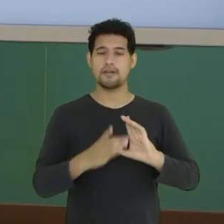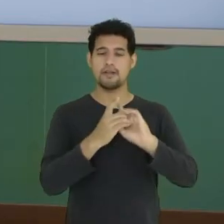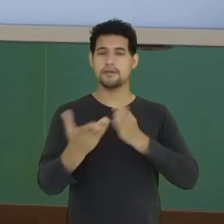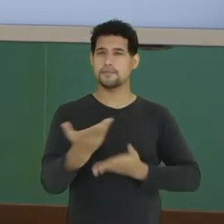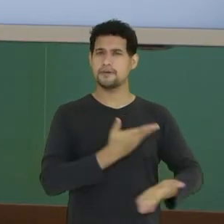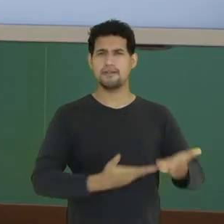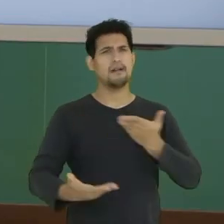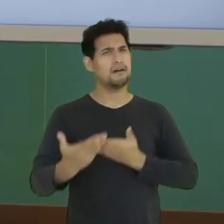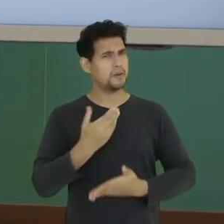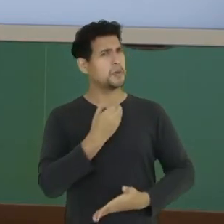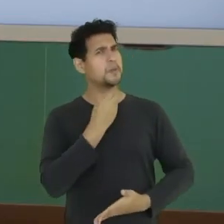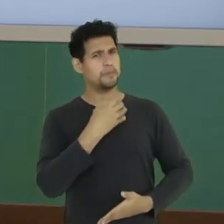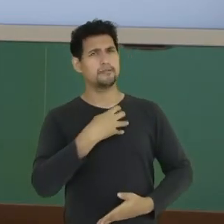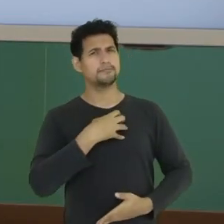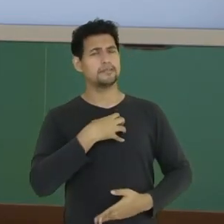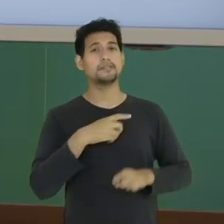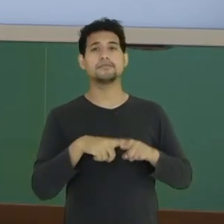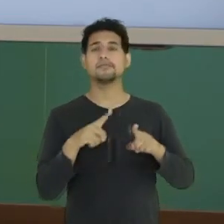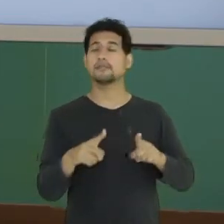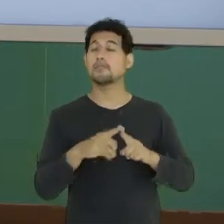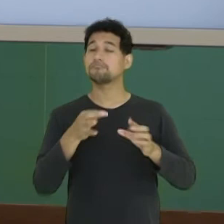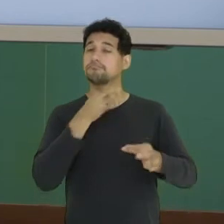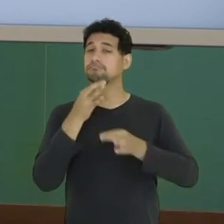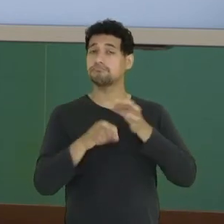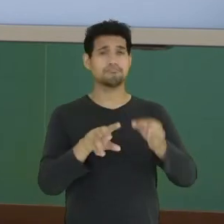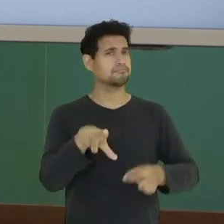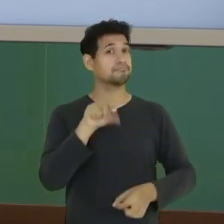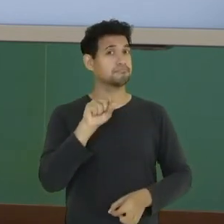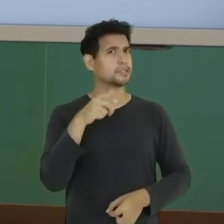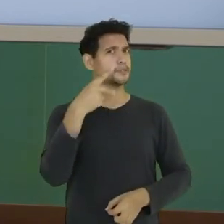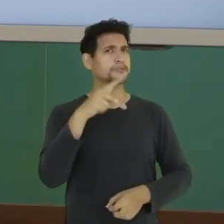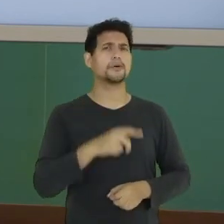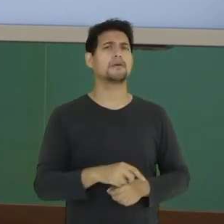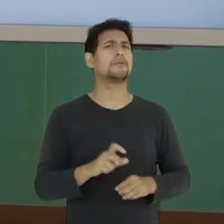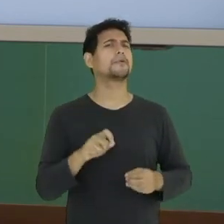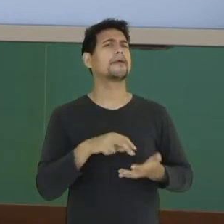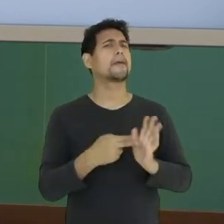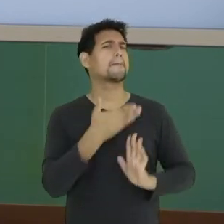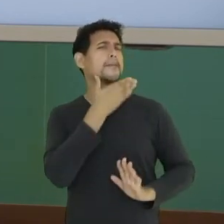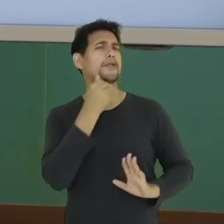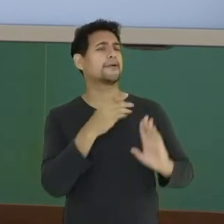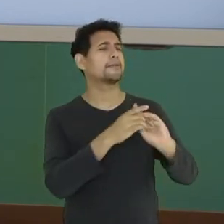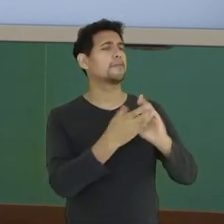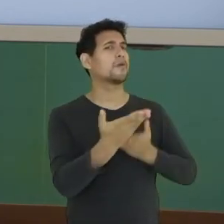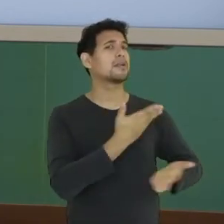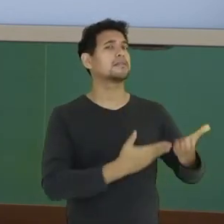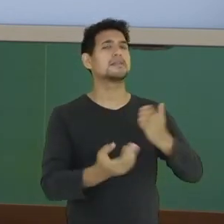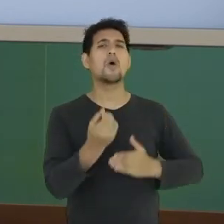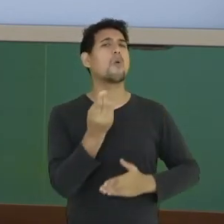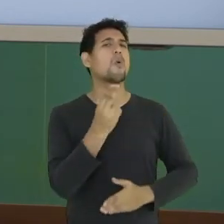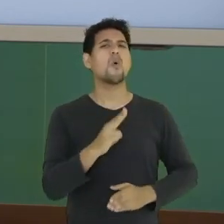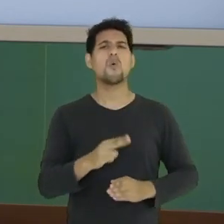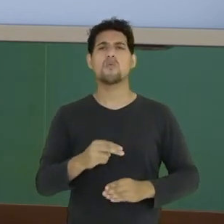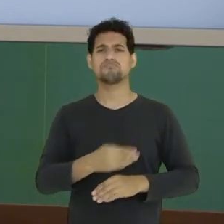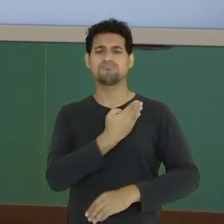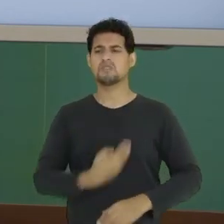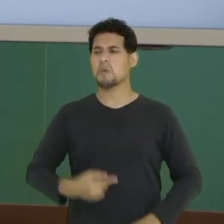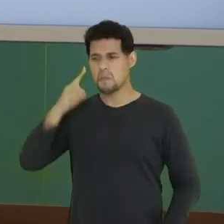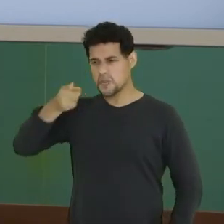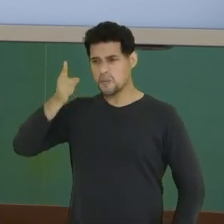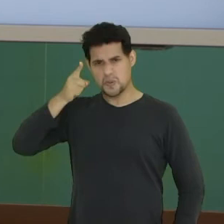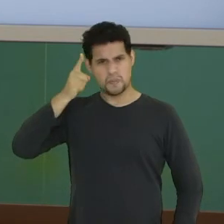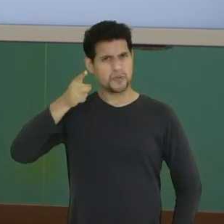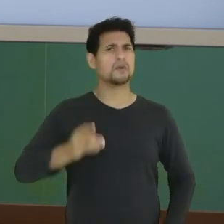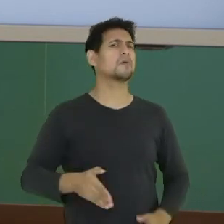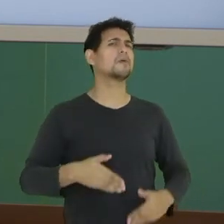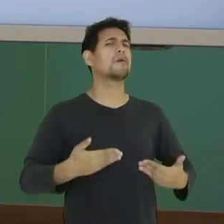uma boa forma de você tirar as suas próprias conclusões, né? O que é preferível, uma democracia ou um governo tirânico, né? O